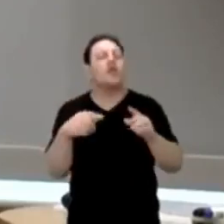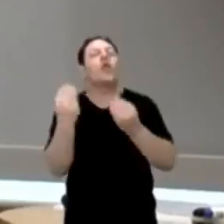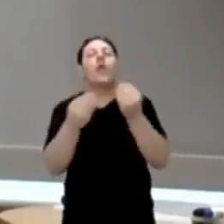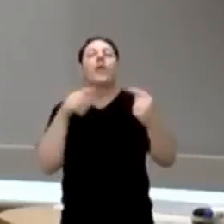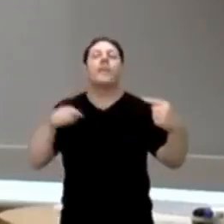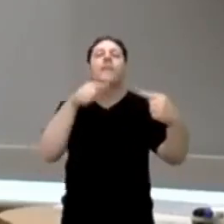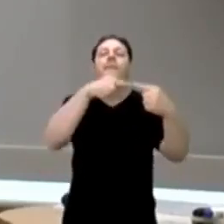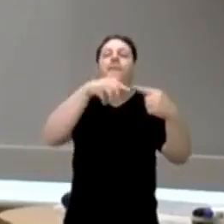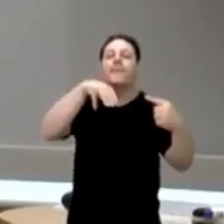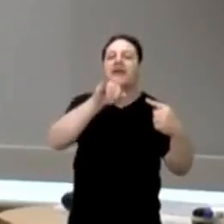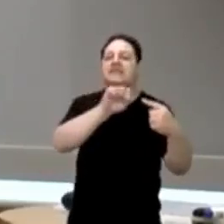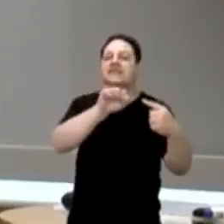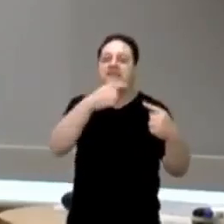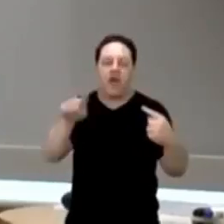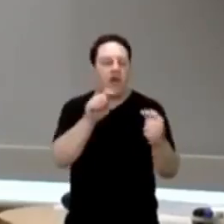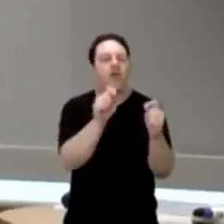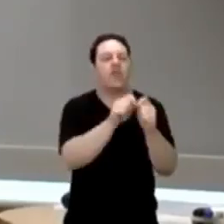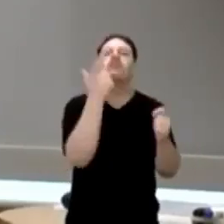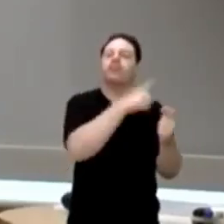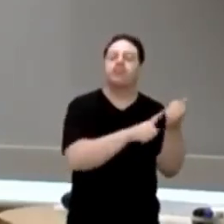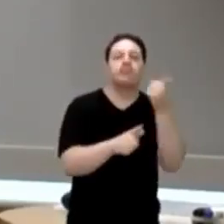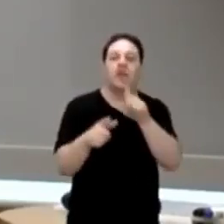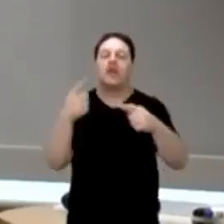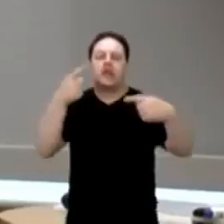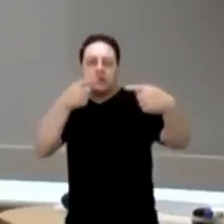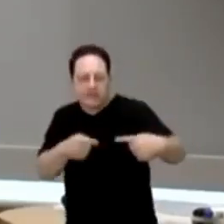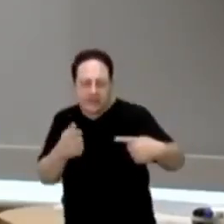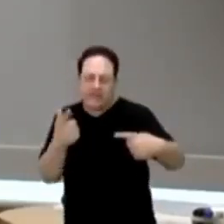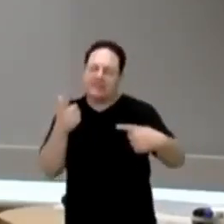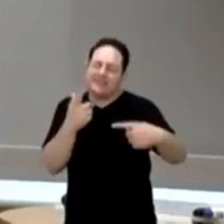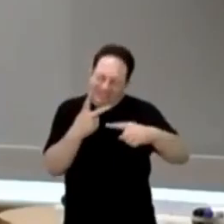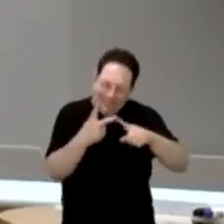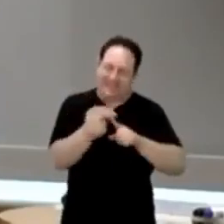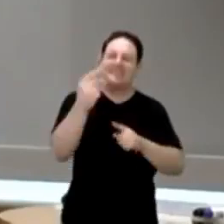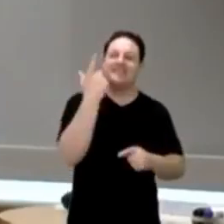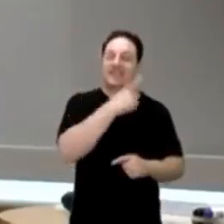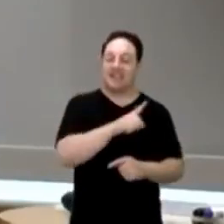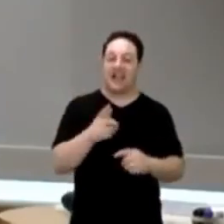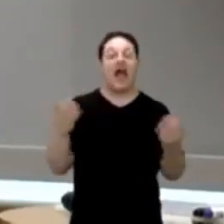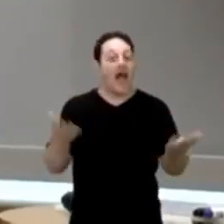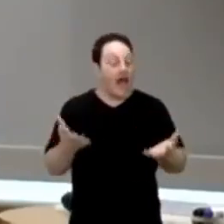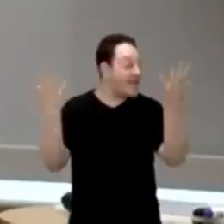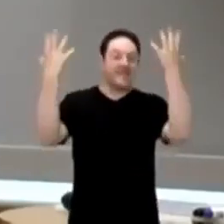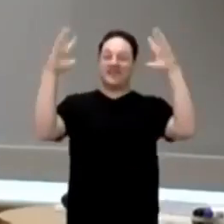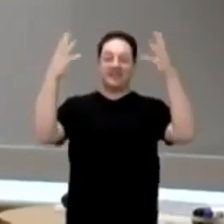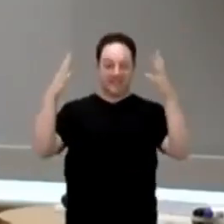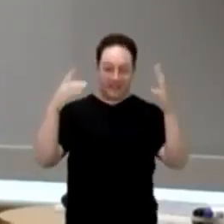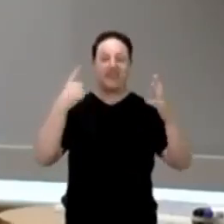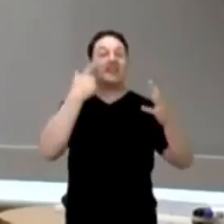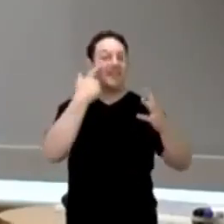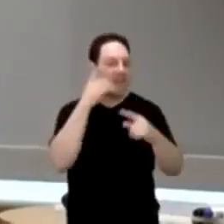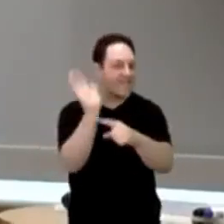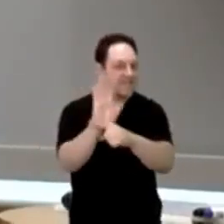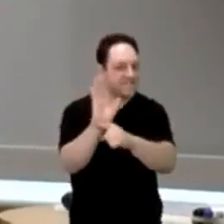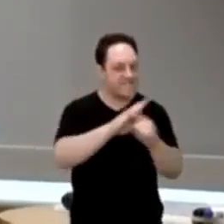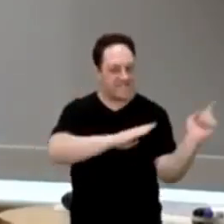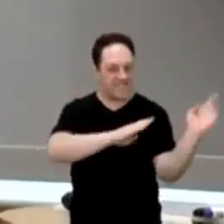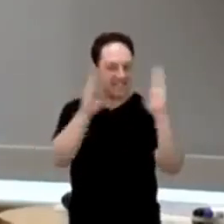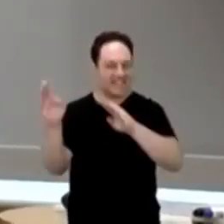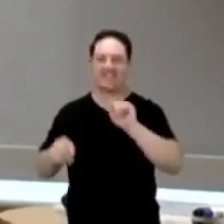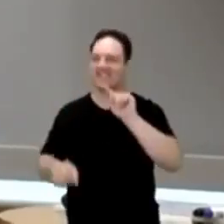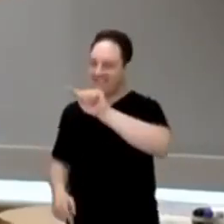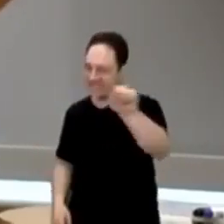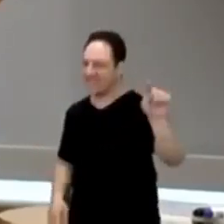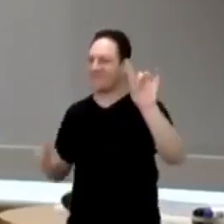foram cumpridas, os desafios que foram superados. Então, nesse espírito de celebração, dê uma olhada nesse vídeo que a gente